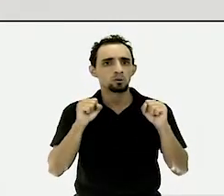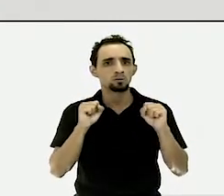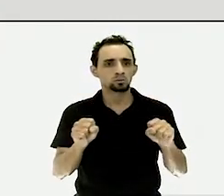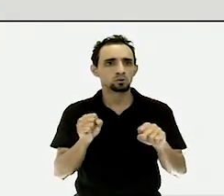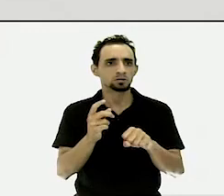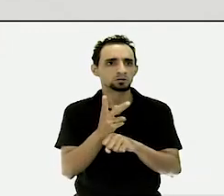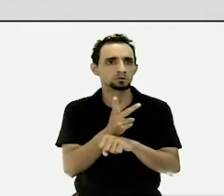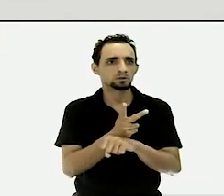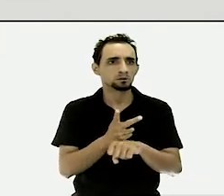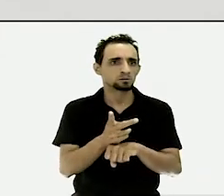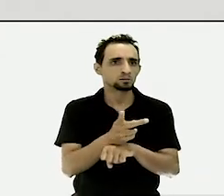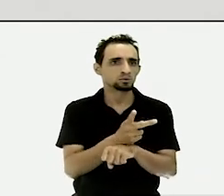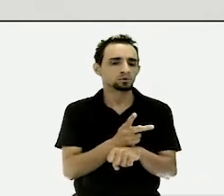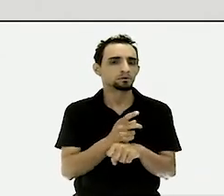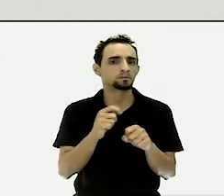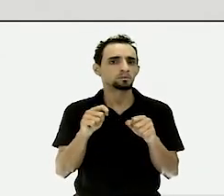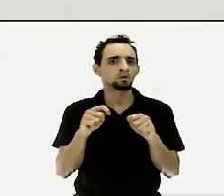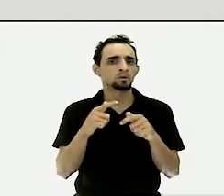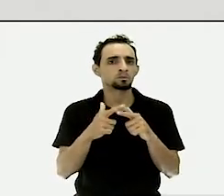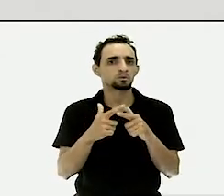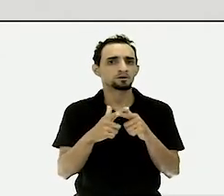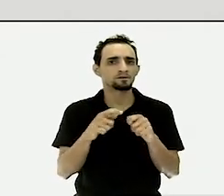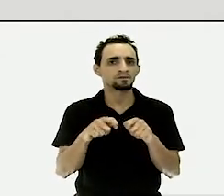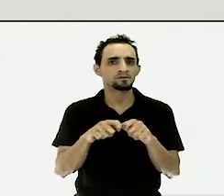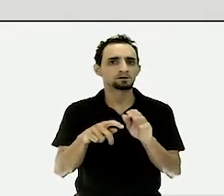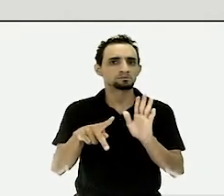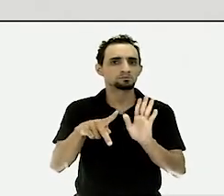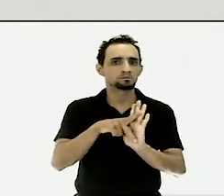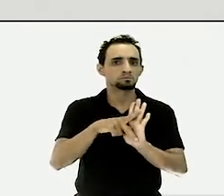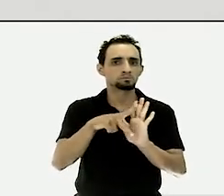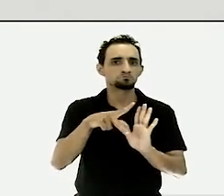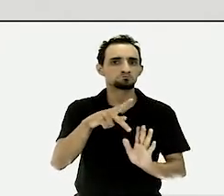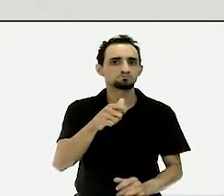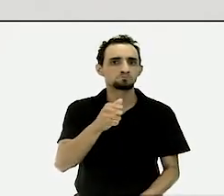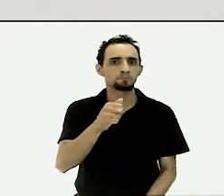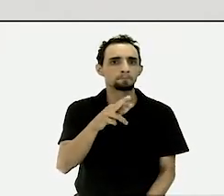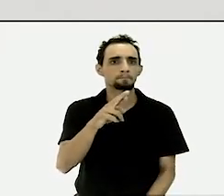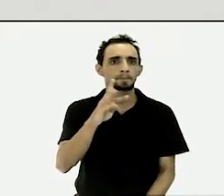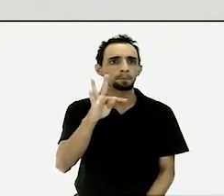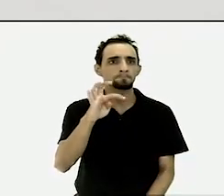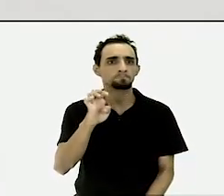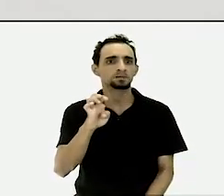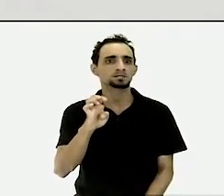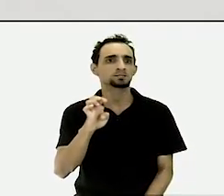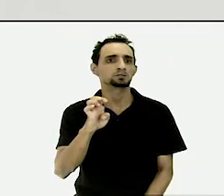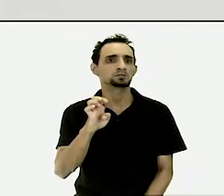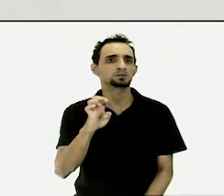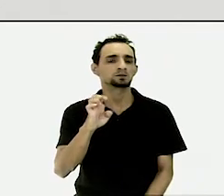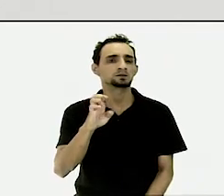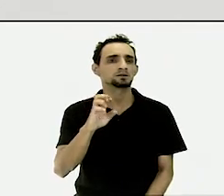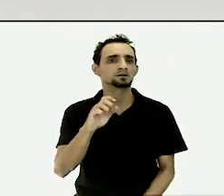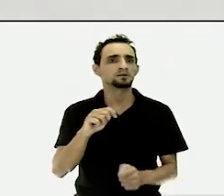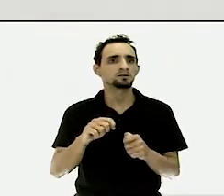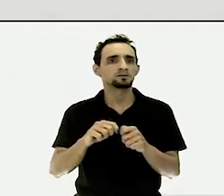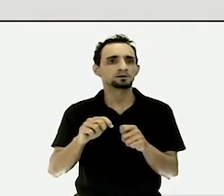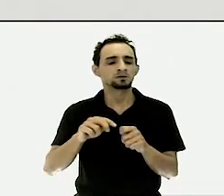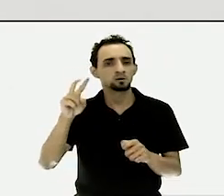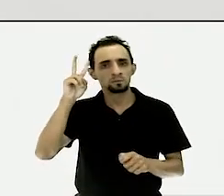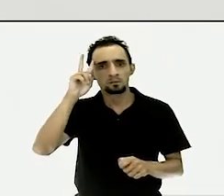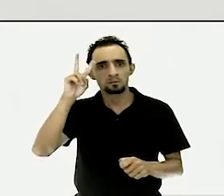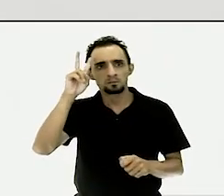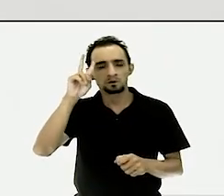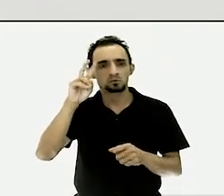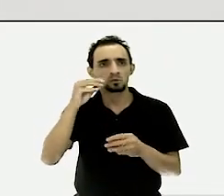que seria mais fáceis para a Câmara, não seria o dia todo, sem remuneração nenhuma, mas ela se coloca à disposição para poder ajudar e colocar essa